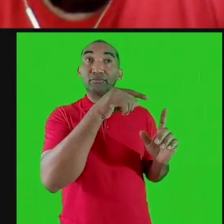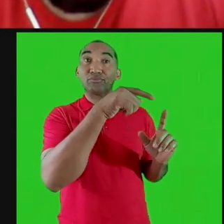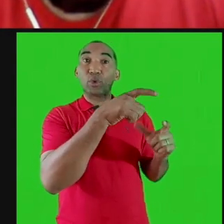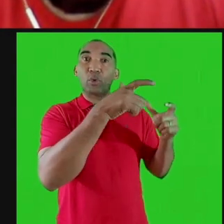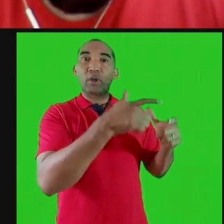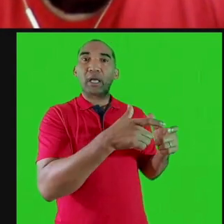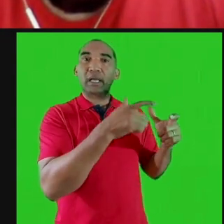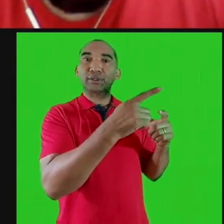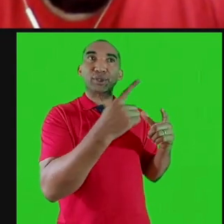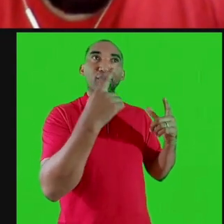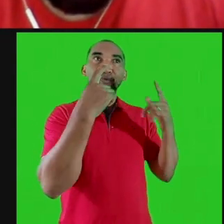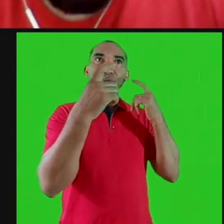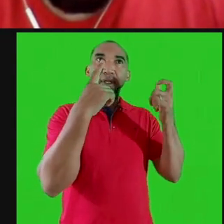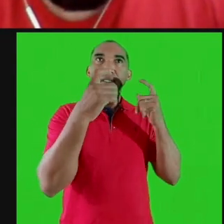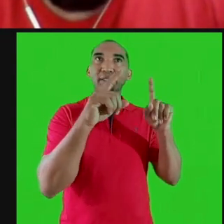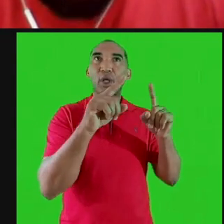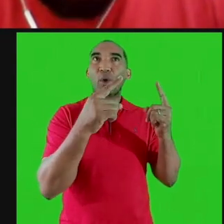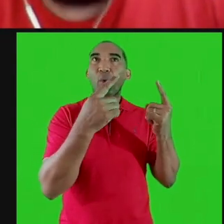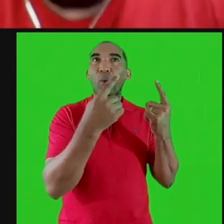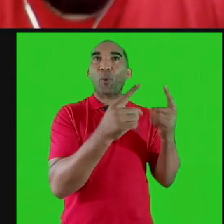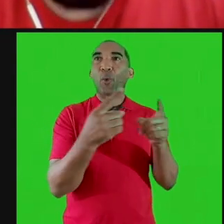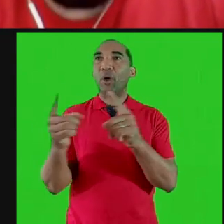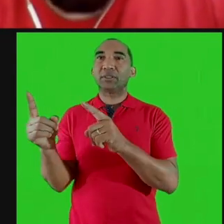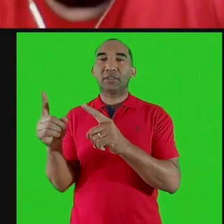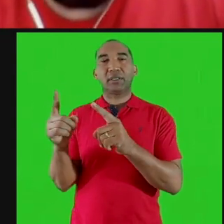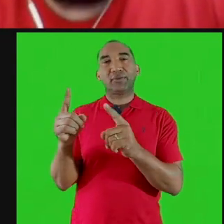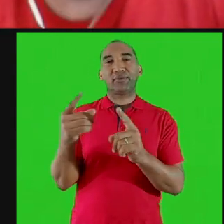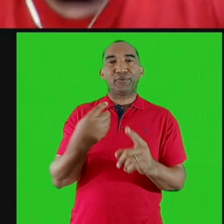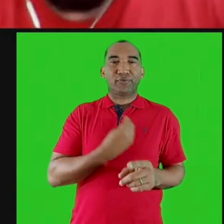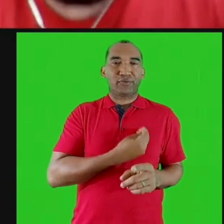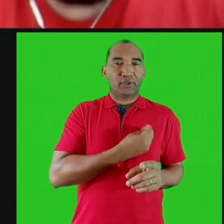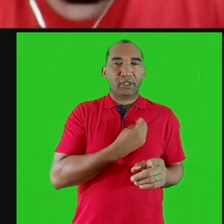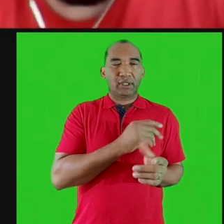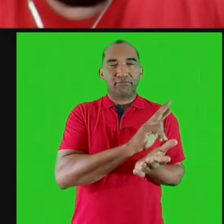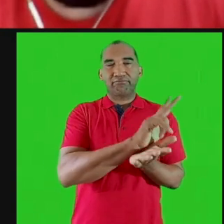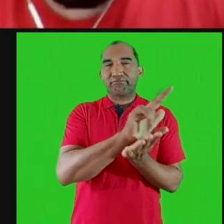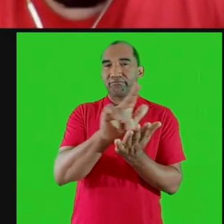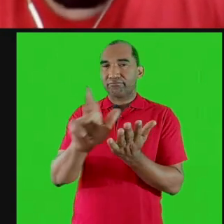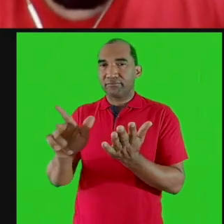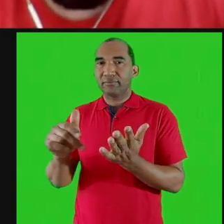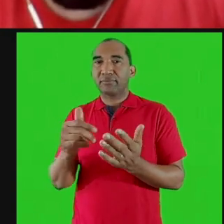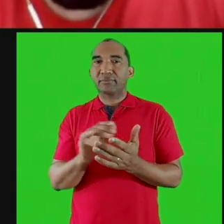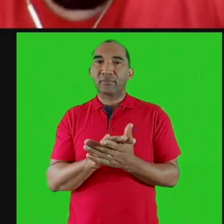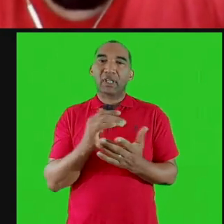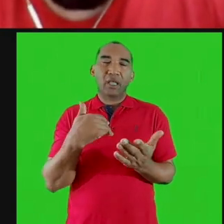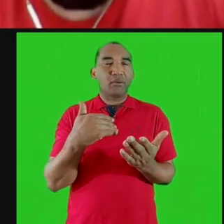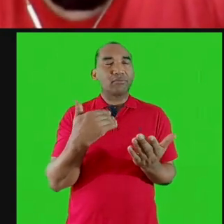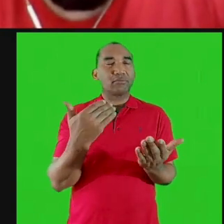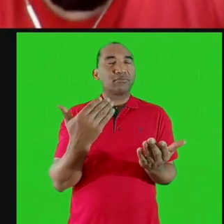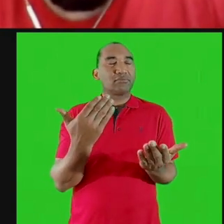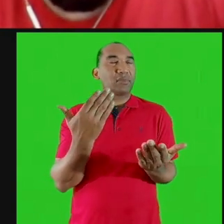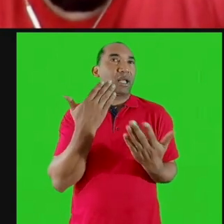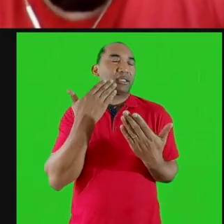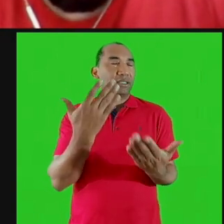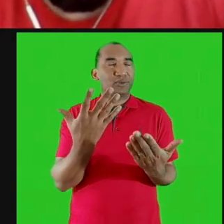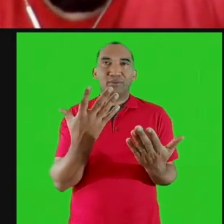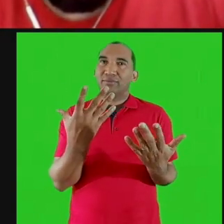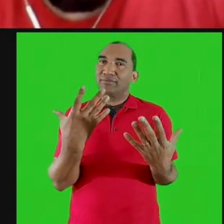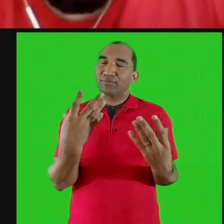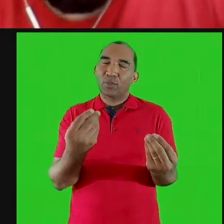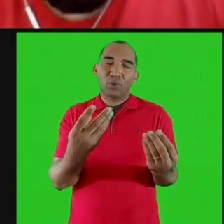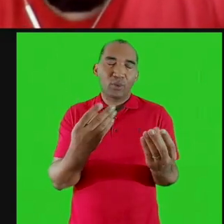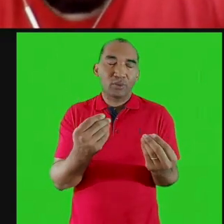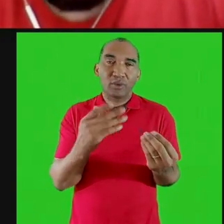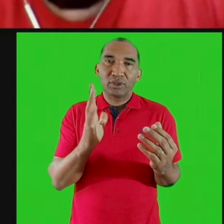ponto de violência para muitas de nossas vidas, né? Eu te agradeço muito. A gente está chegando ao fim